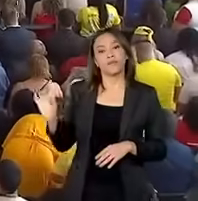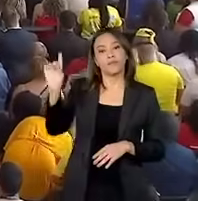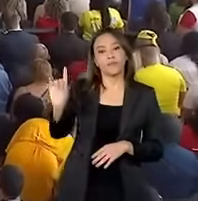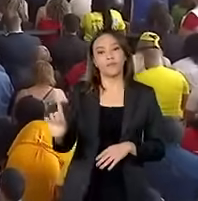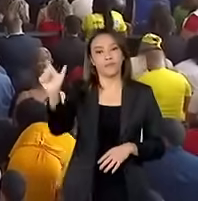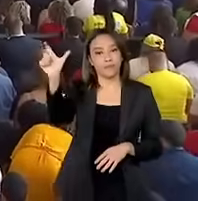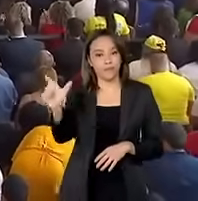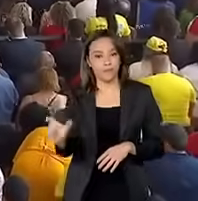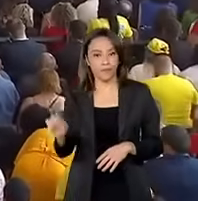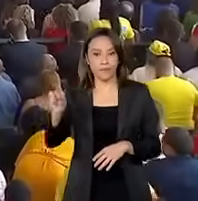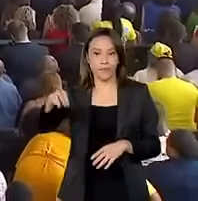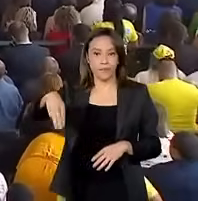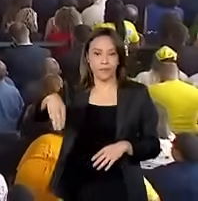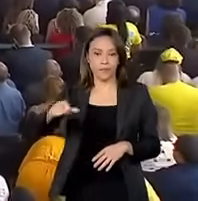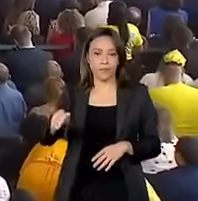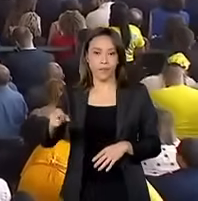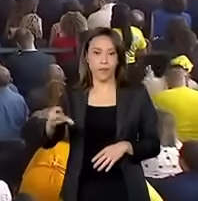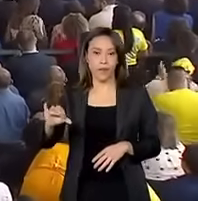da palavra.